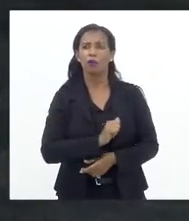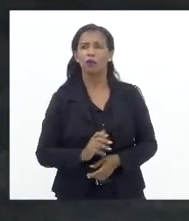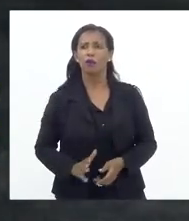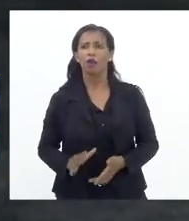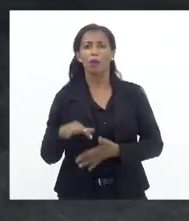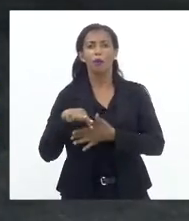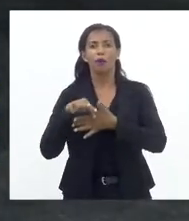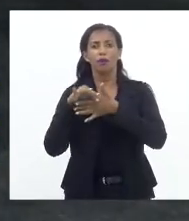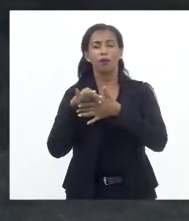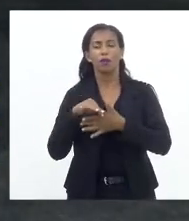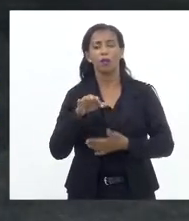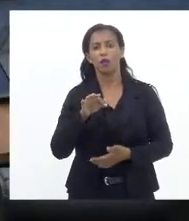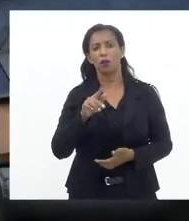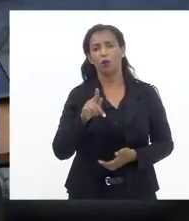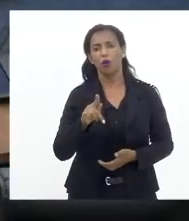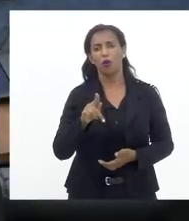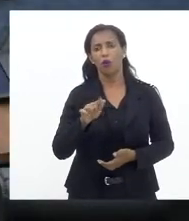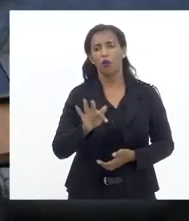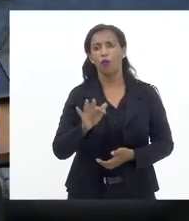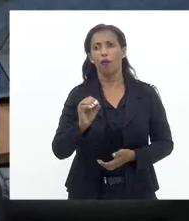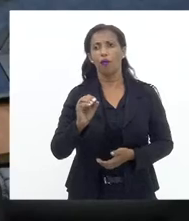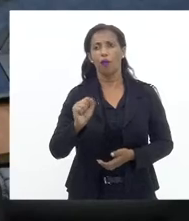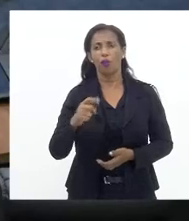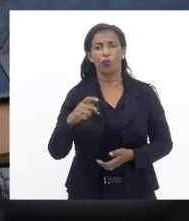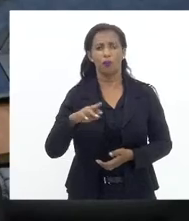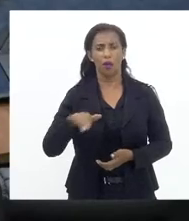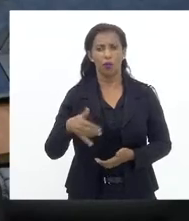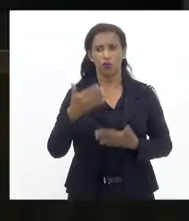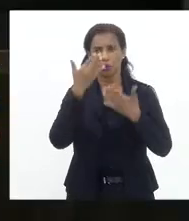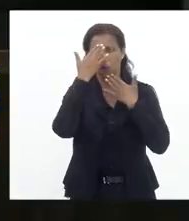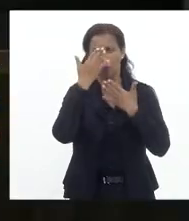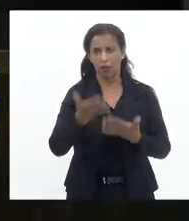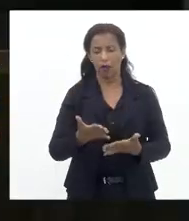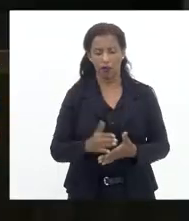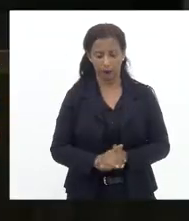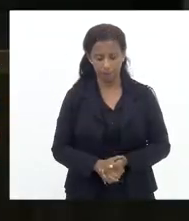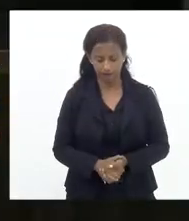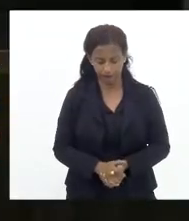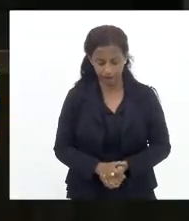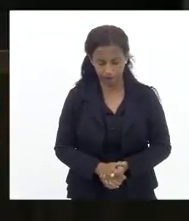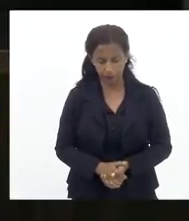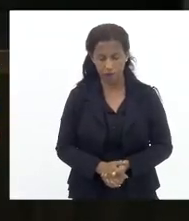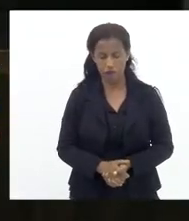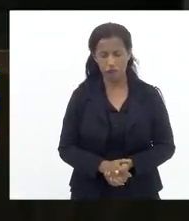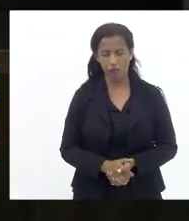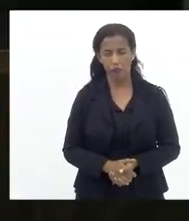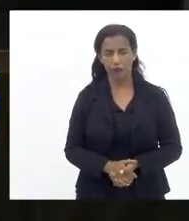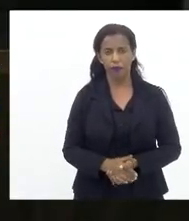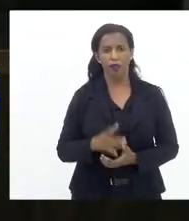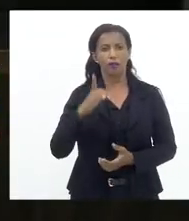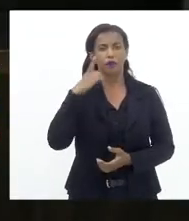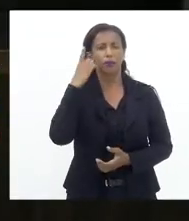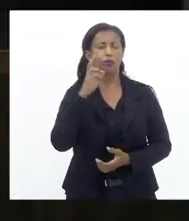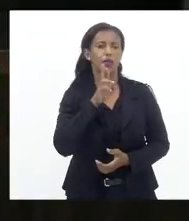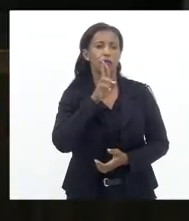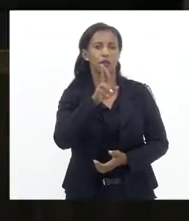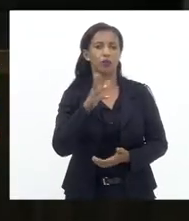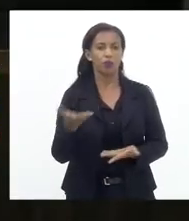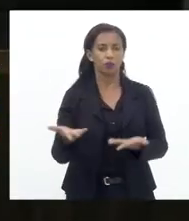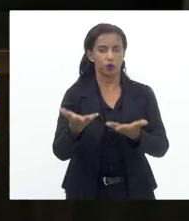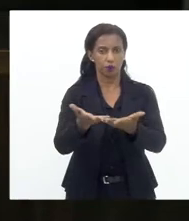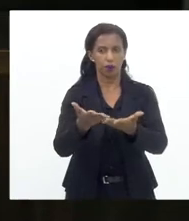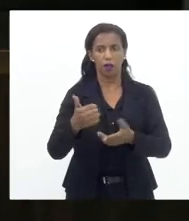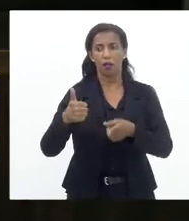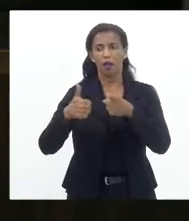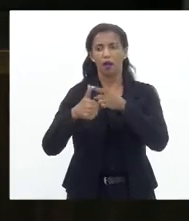os representantes do Fox perde obrigado o resultado da marca só respondendo questão de onde você lência acho que a primeira